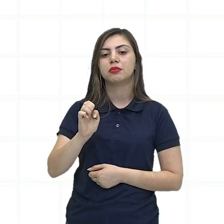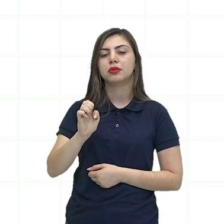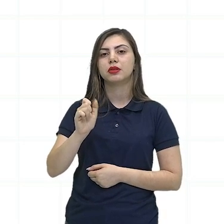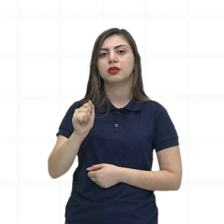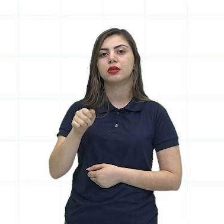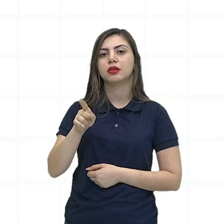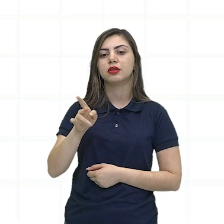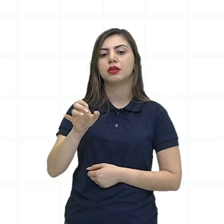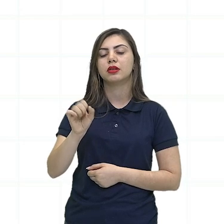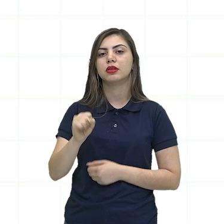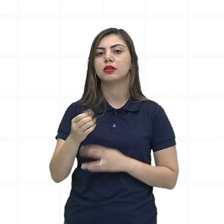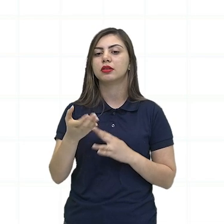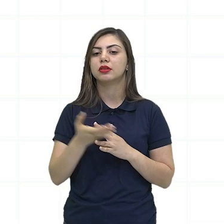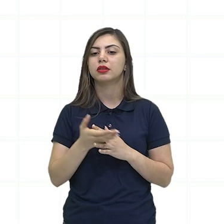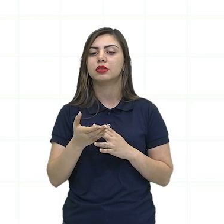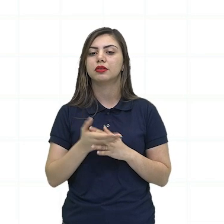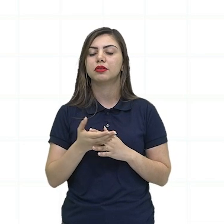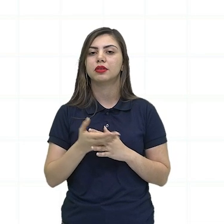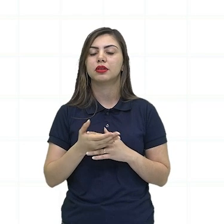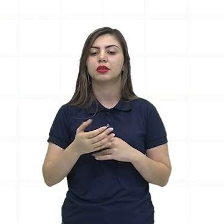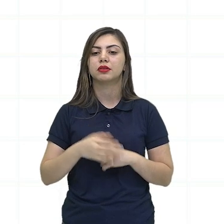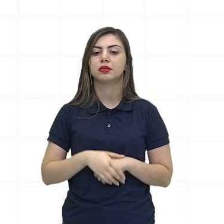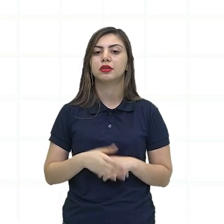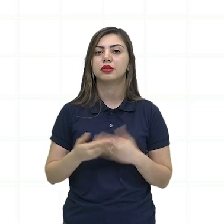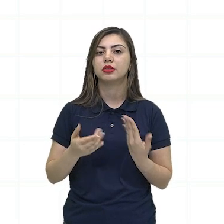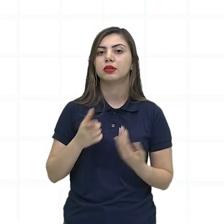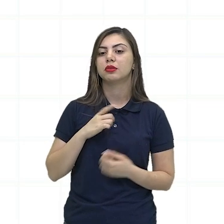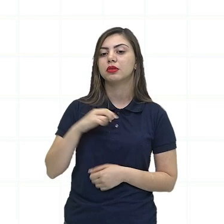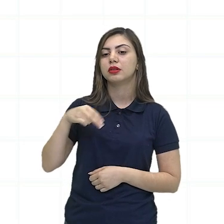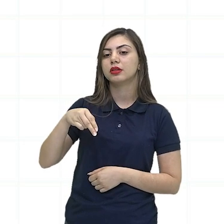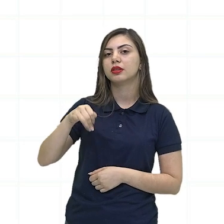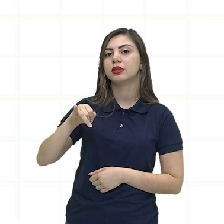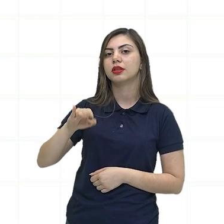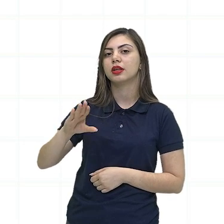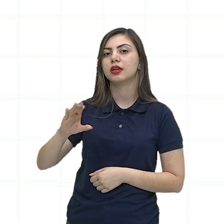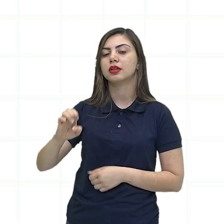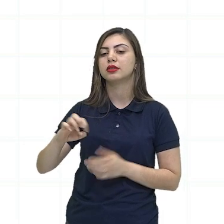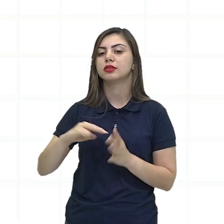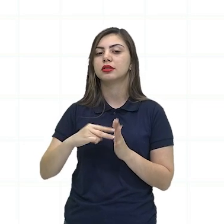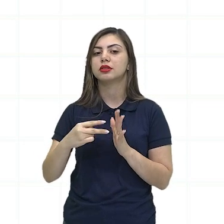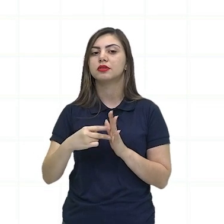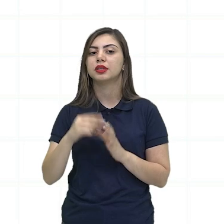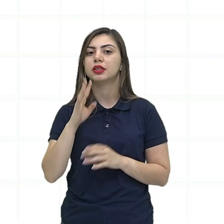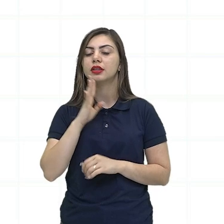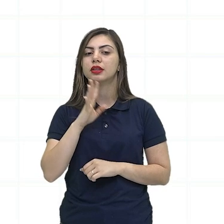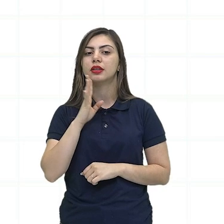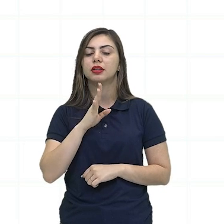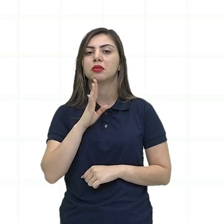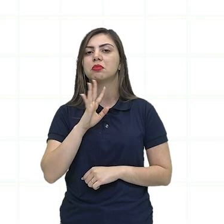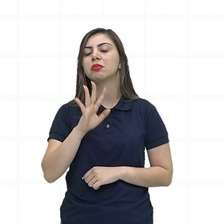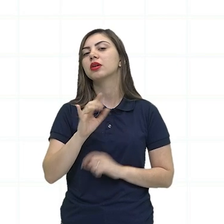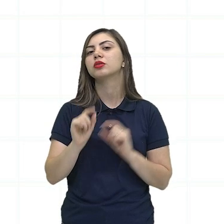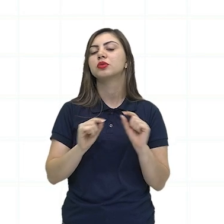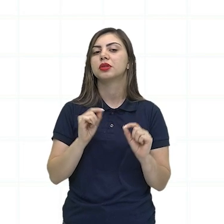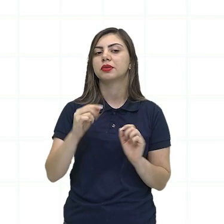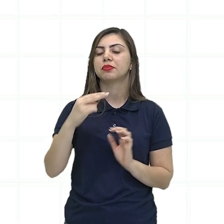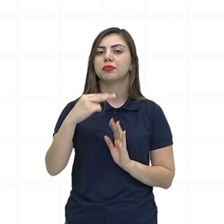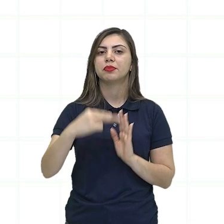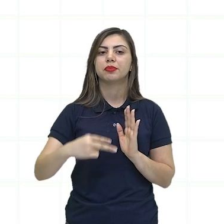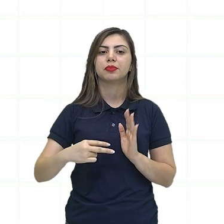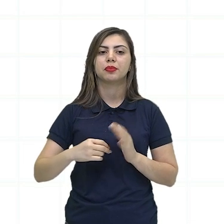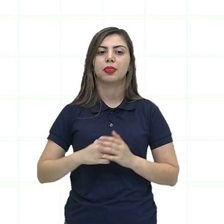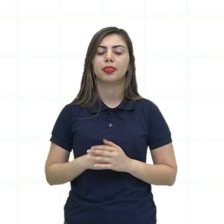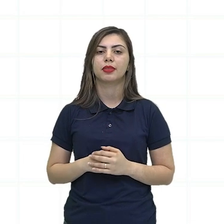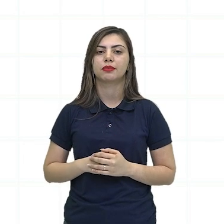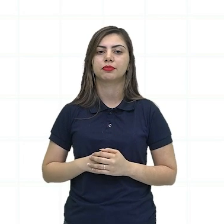uma ótima, uma legal, né? Nice é legal, mas ainda não está aparecendo o que é aqui. Vamos ver o que é.